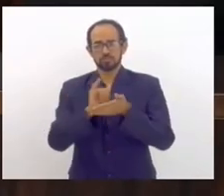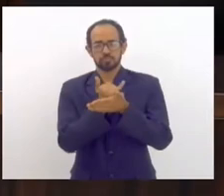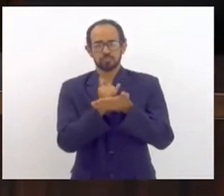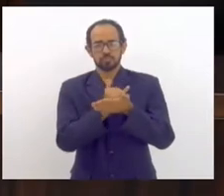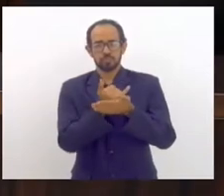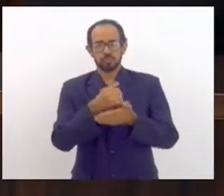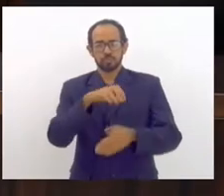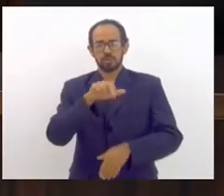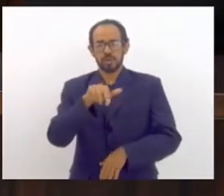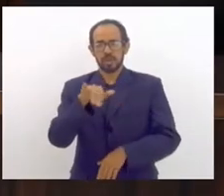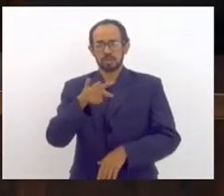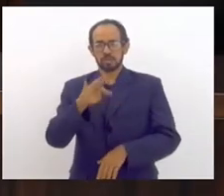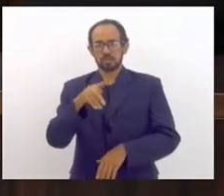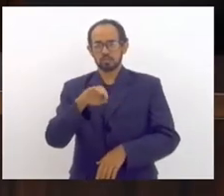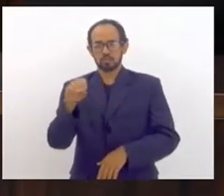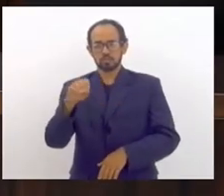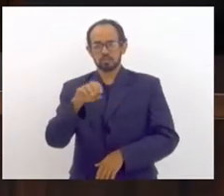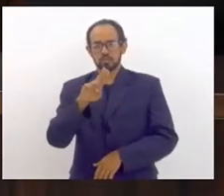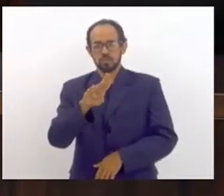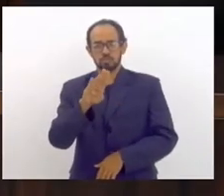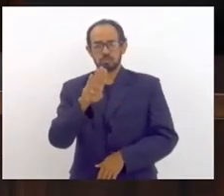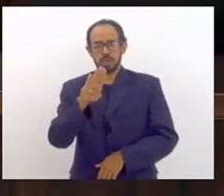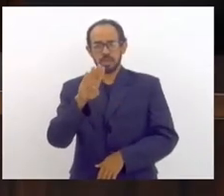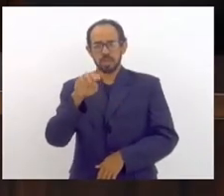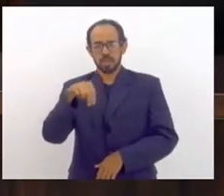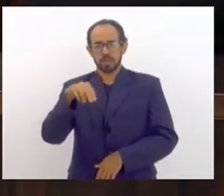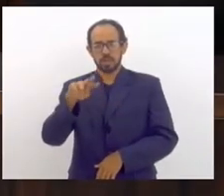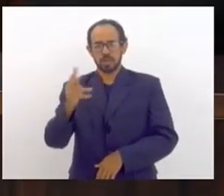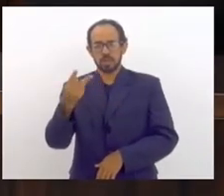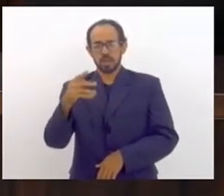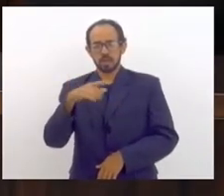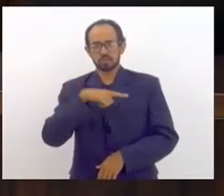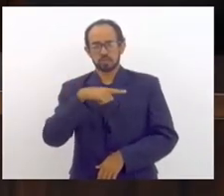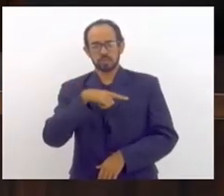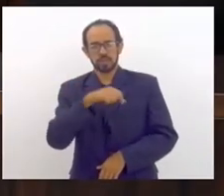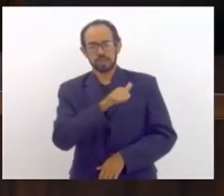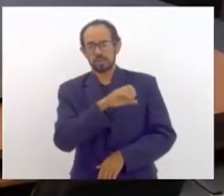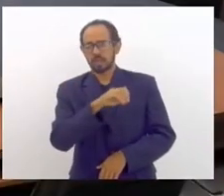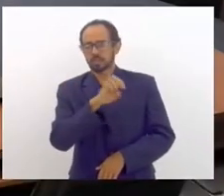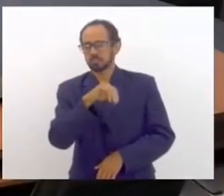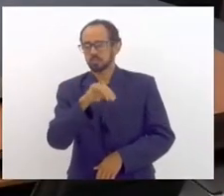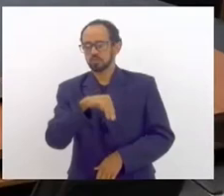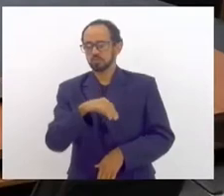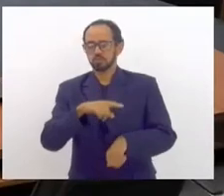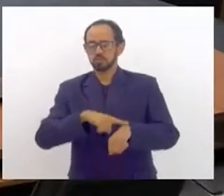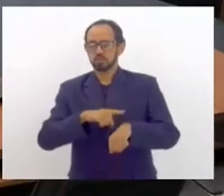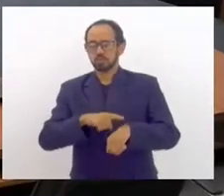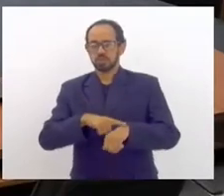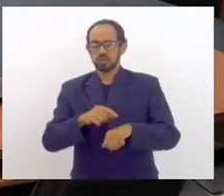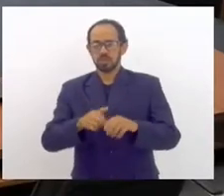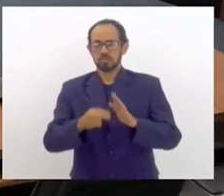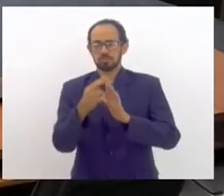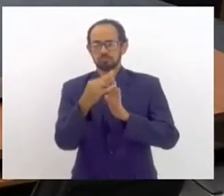BNH. Vossa Excelência dispõe de 10 minutos no tempo regimental.